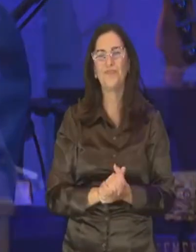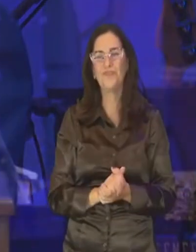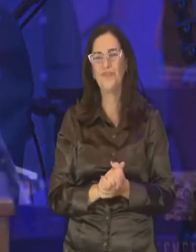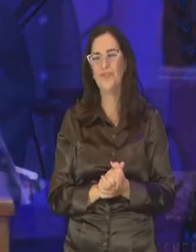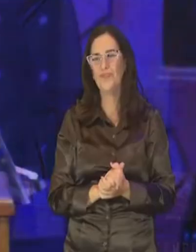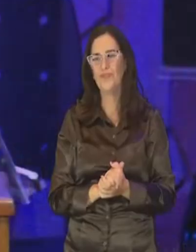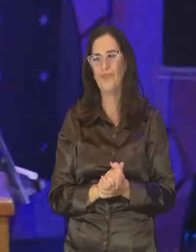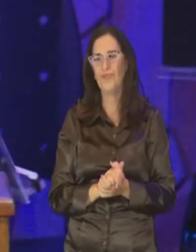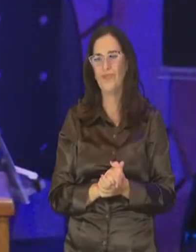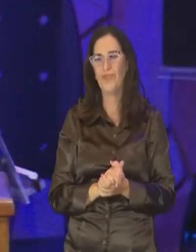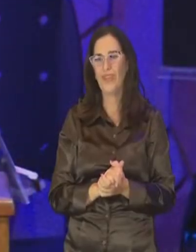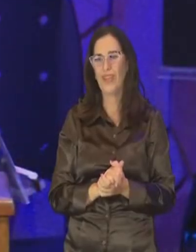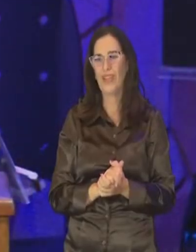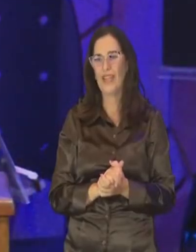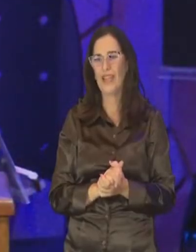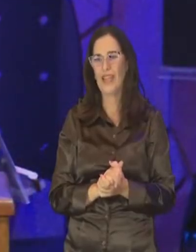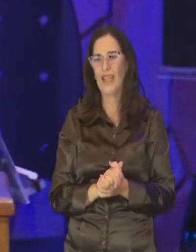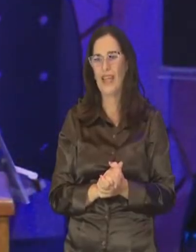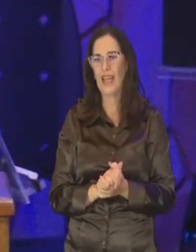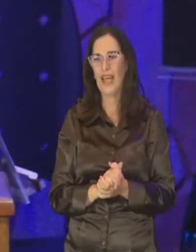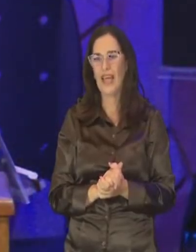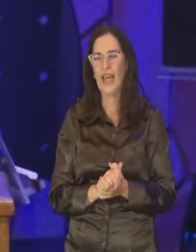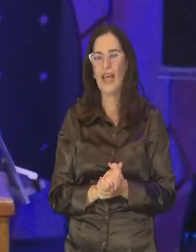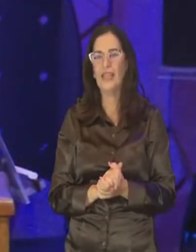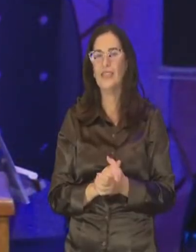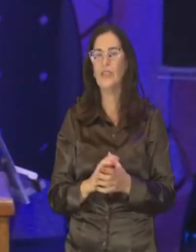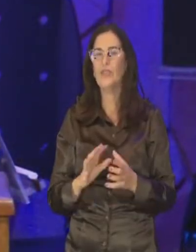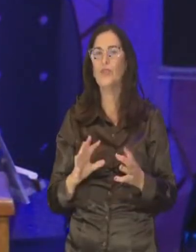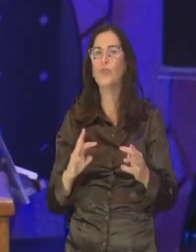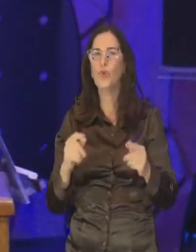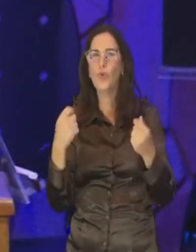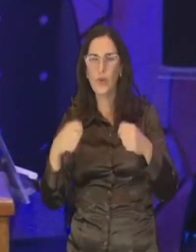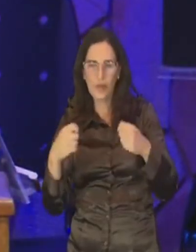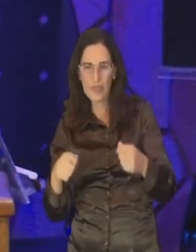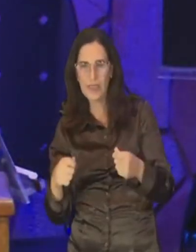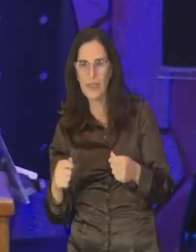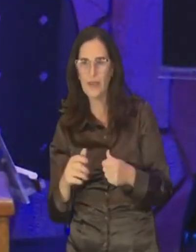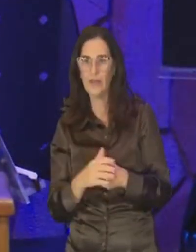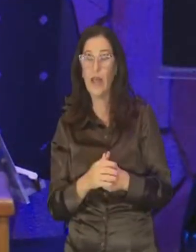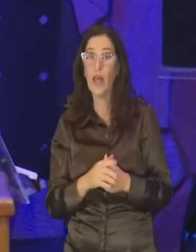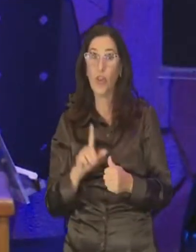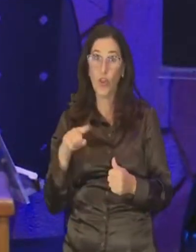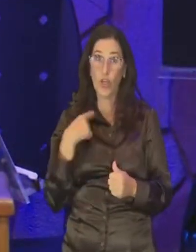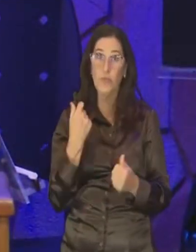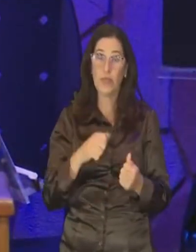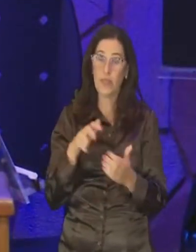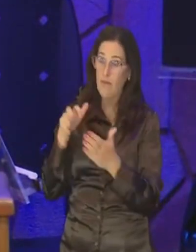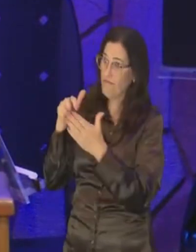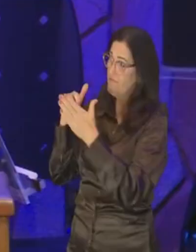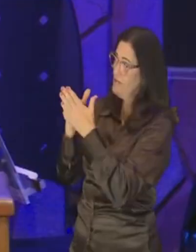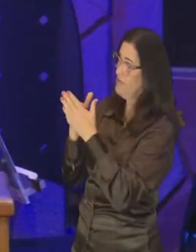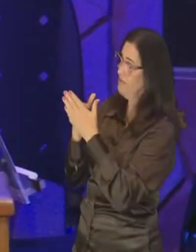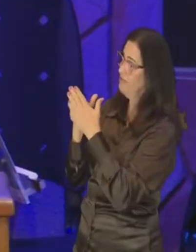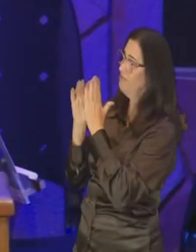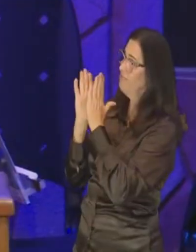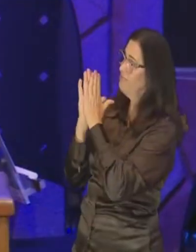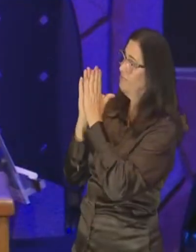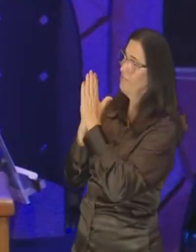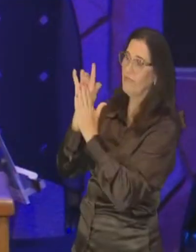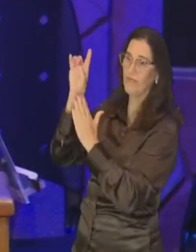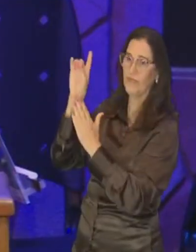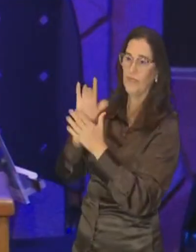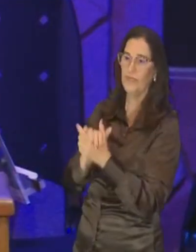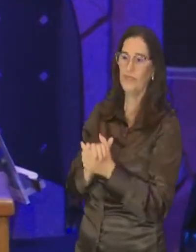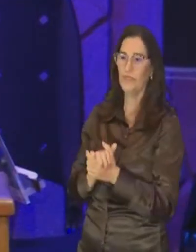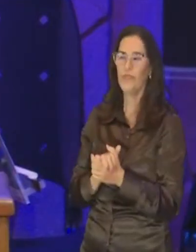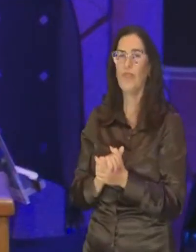Os nossos olhos, os nossos ouvidos só precisam estar voltados a Ele. Gostaria